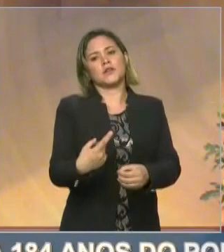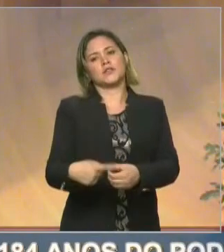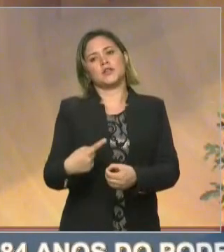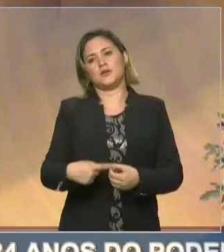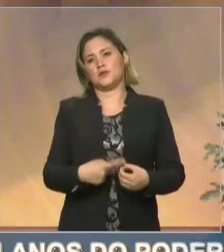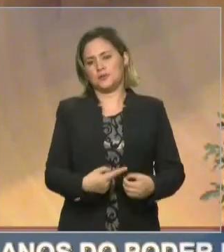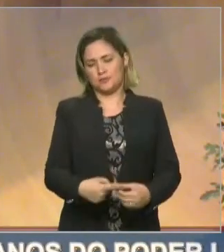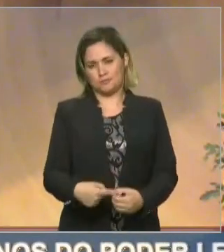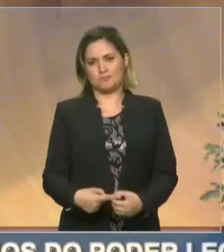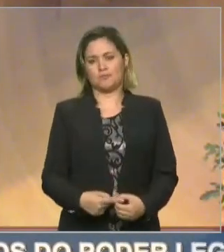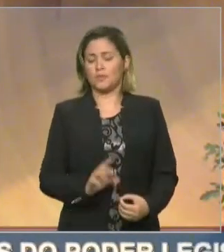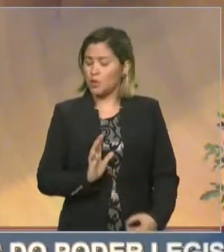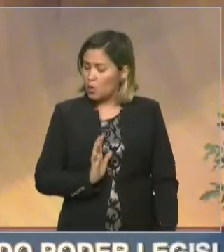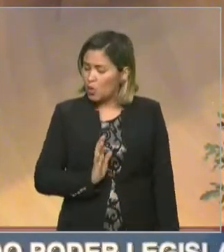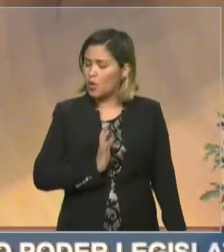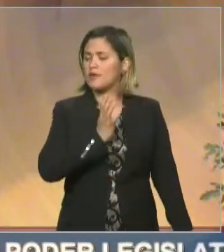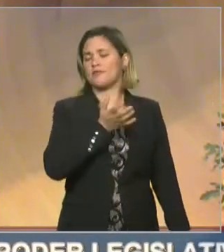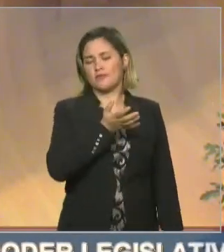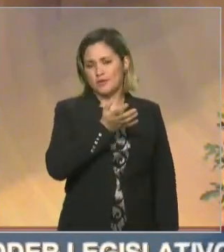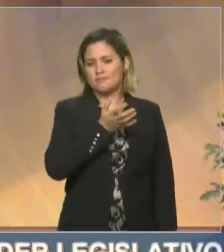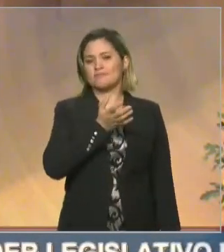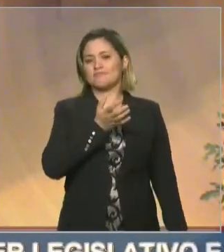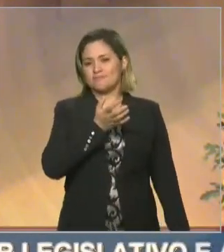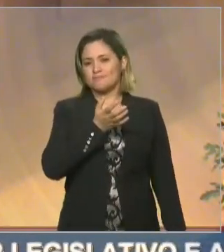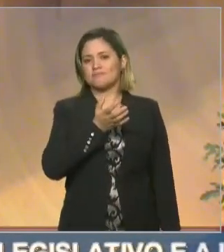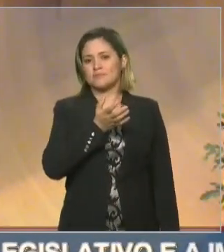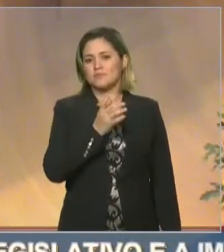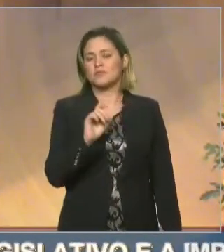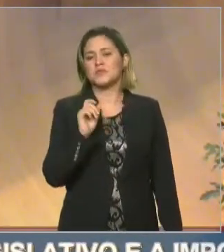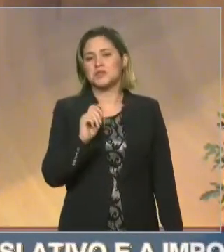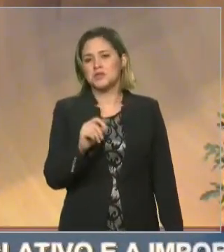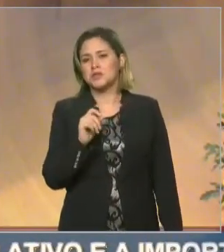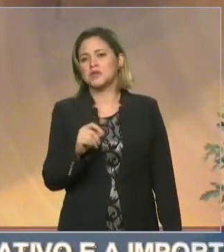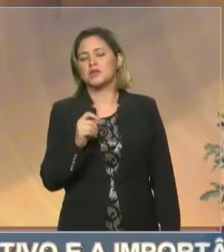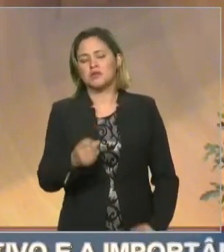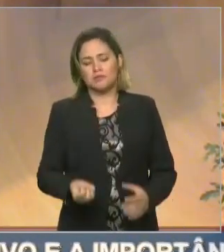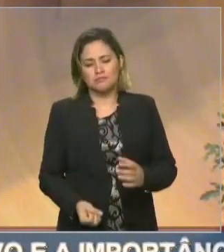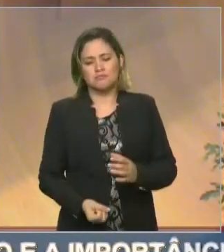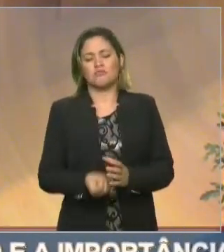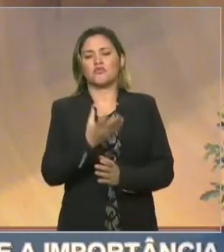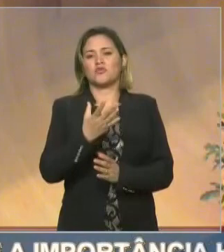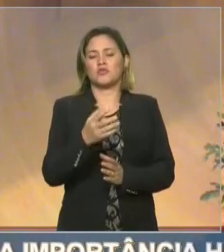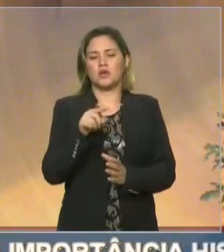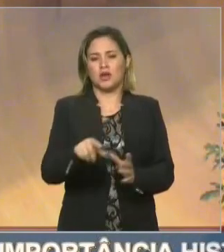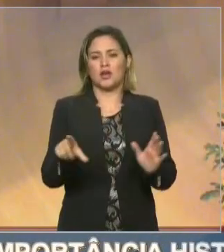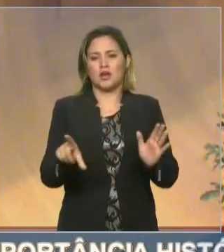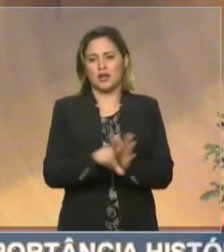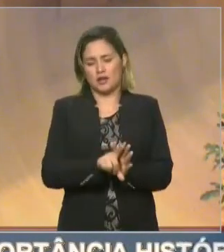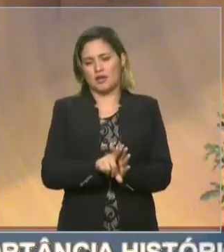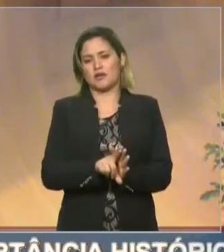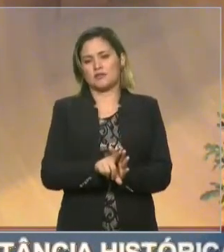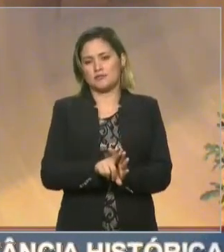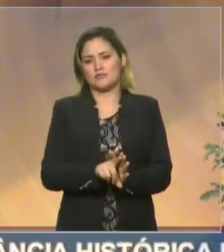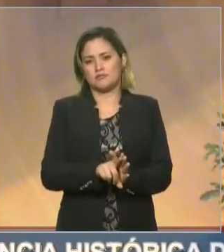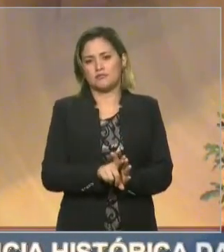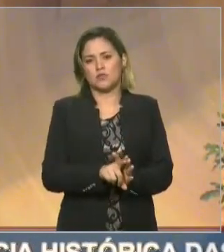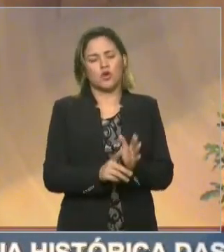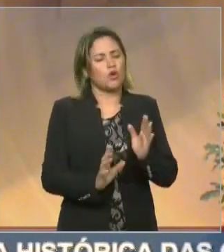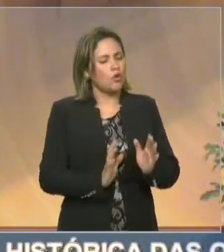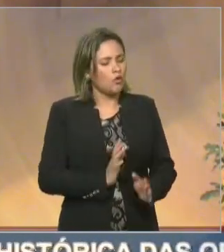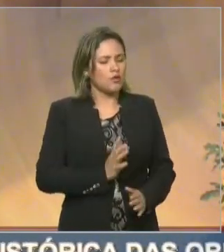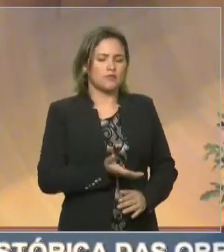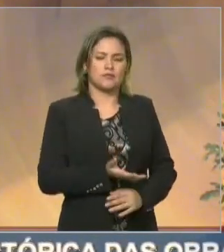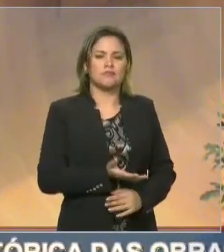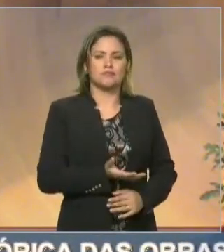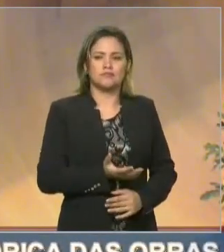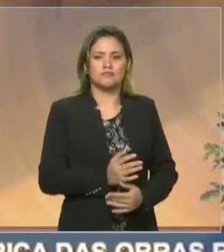pecado que a casa de ontem, a Assembleia nossa cometeu, que eu acho que também não cometerá mais,